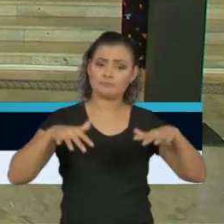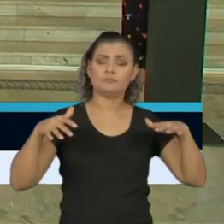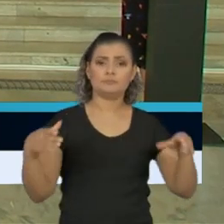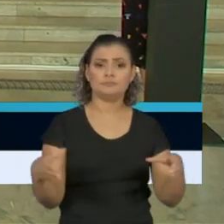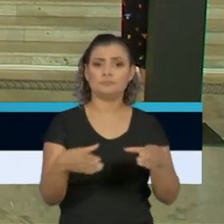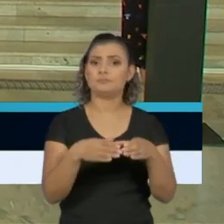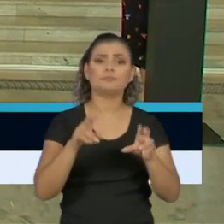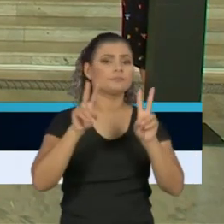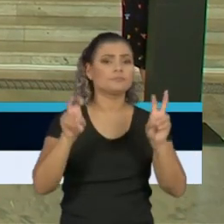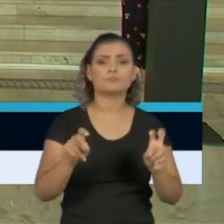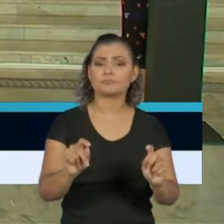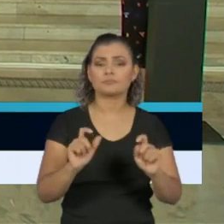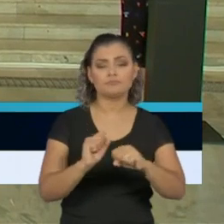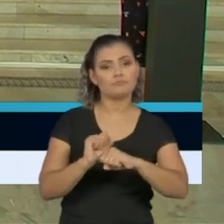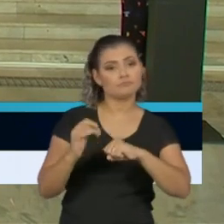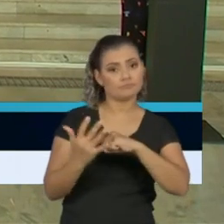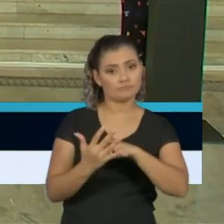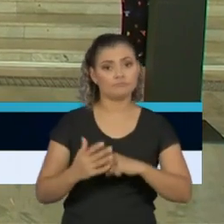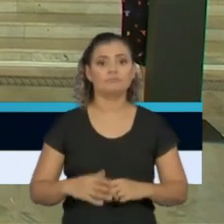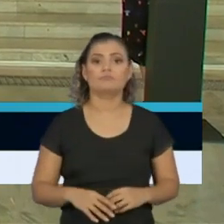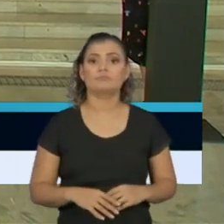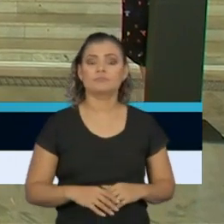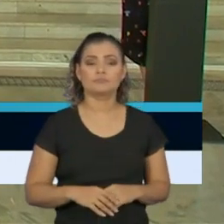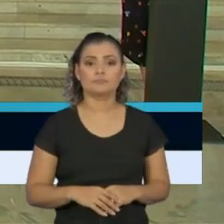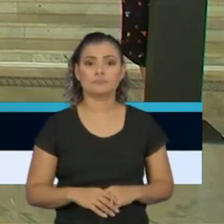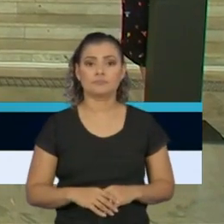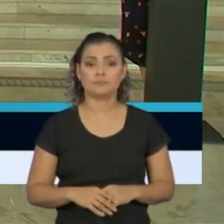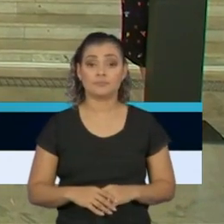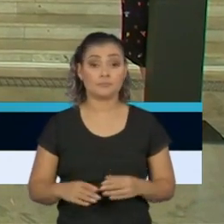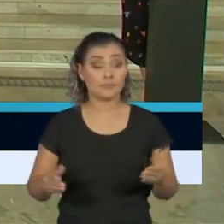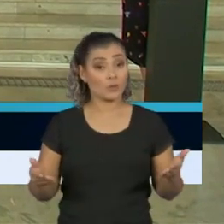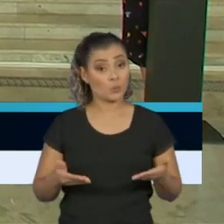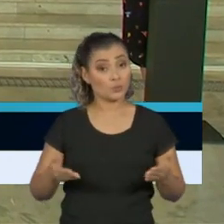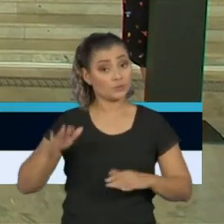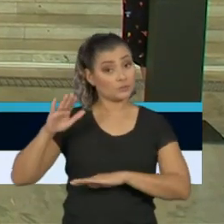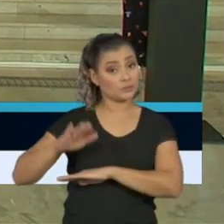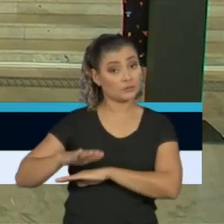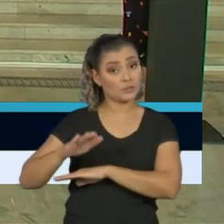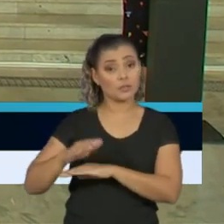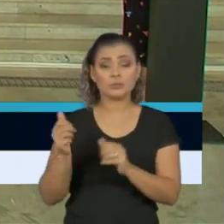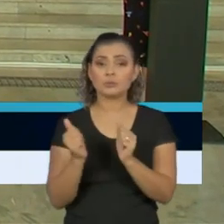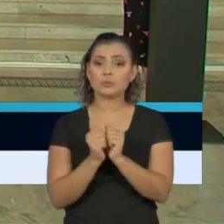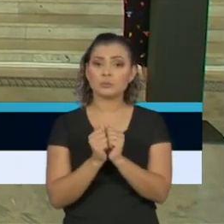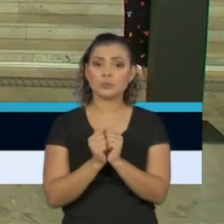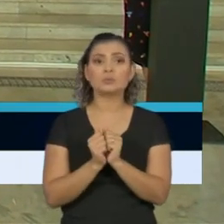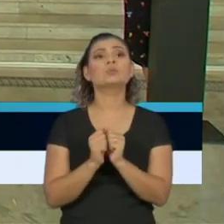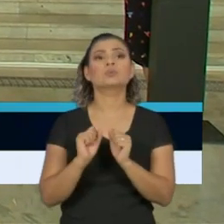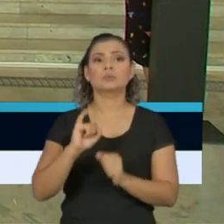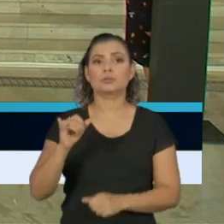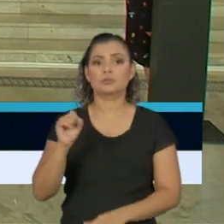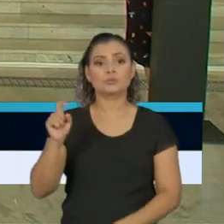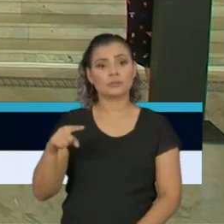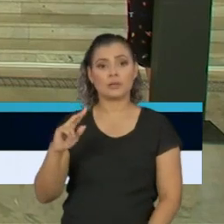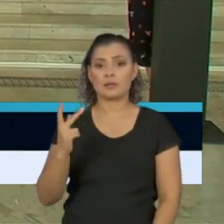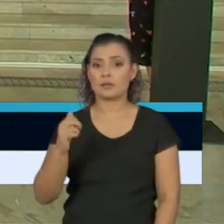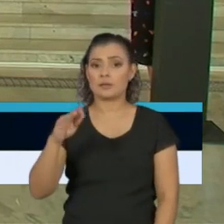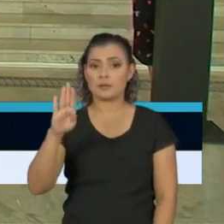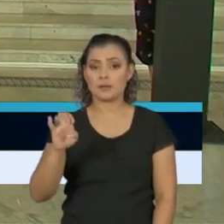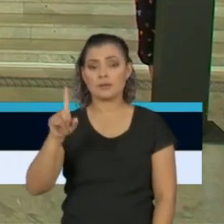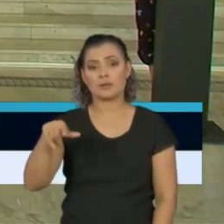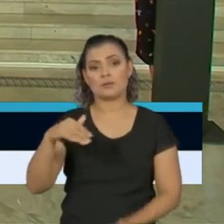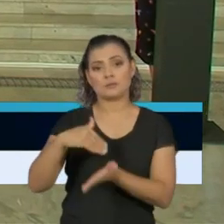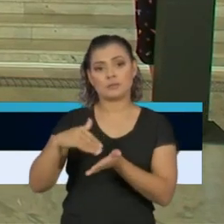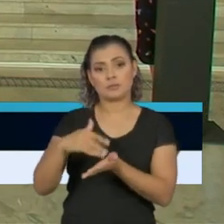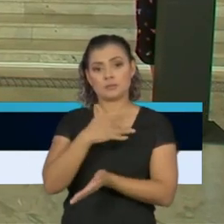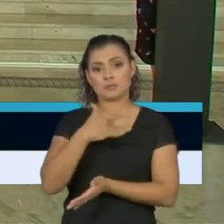coletiva sobre o coronavírus. Aqui nesta tarde, ao nosso lado, José Henrique Germann, secretário de Saúde do